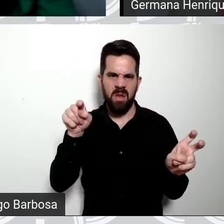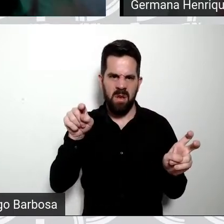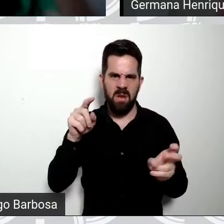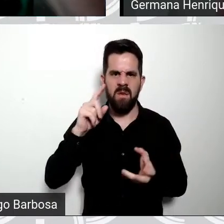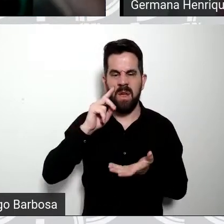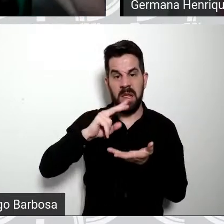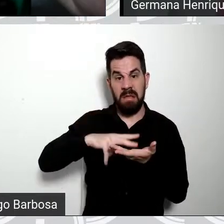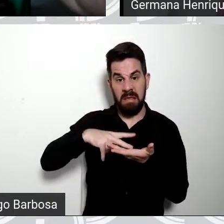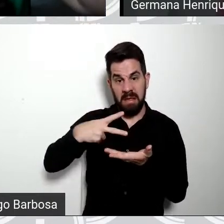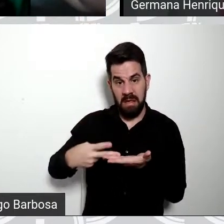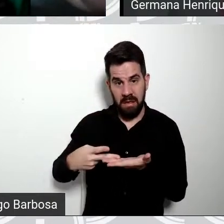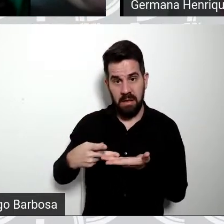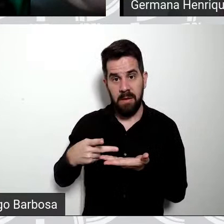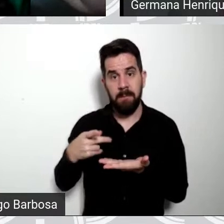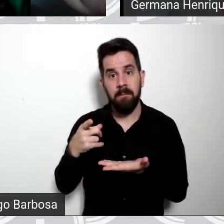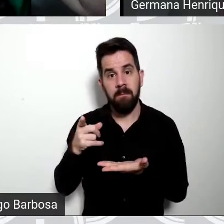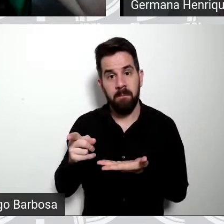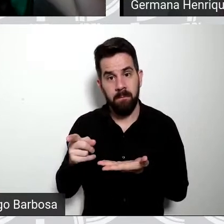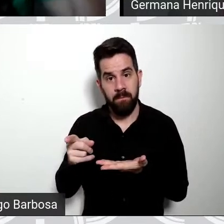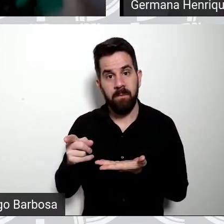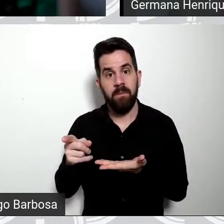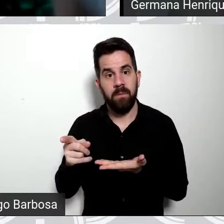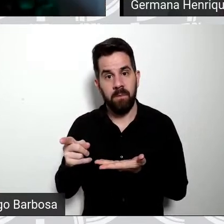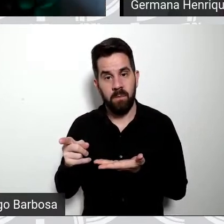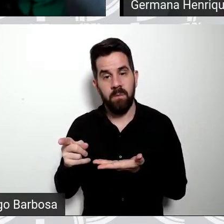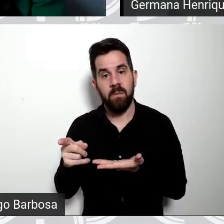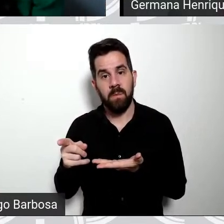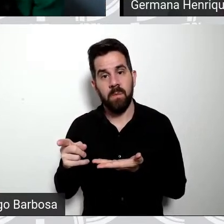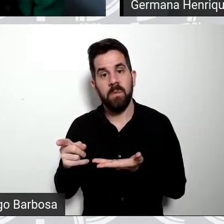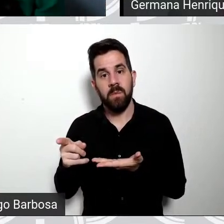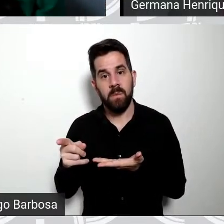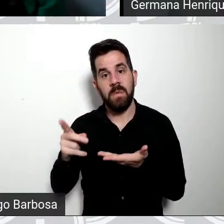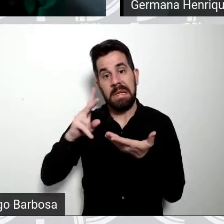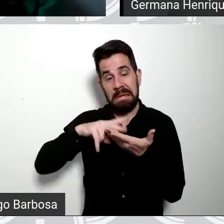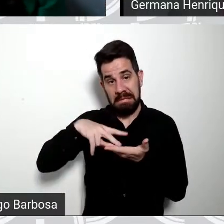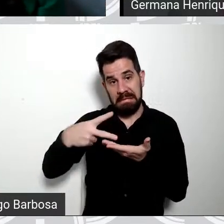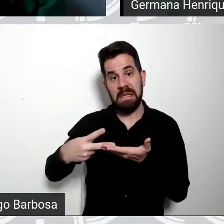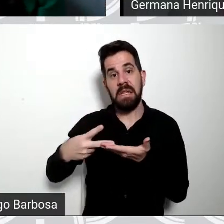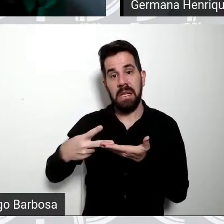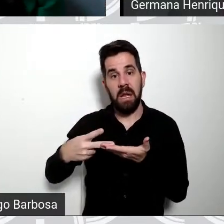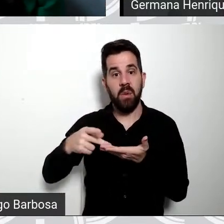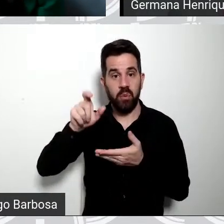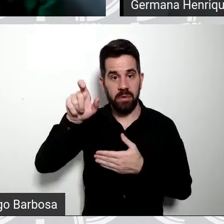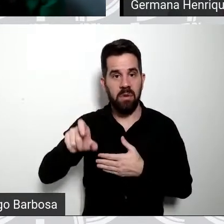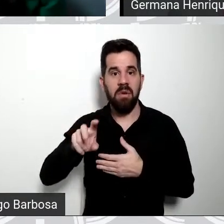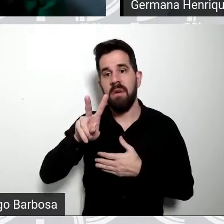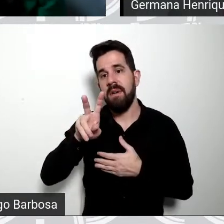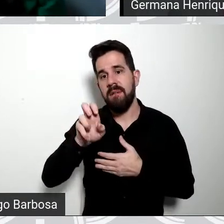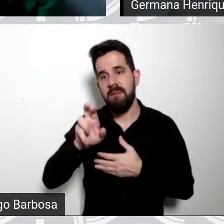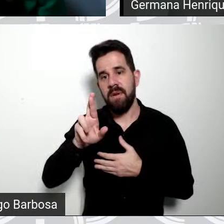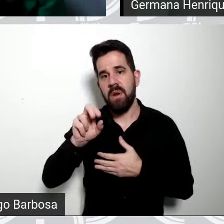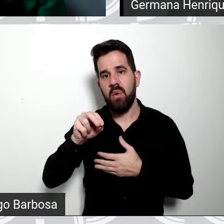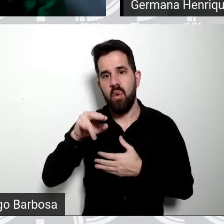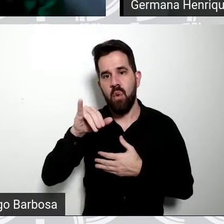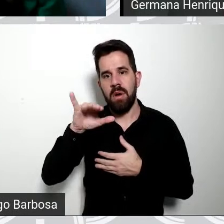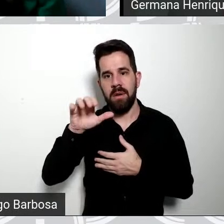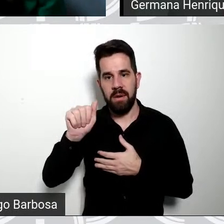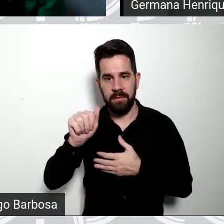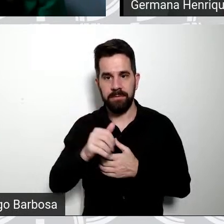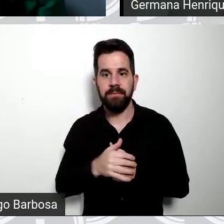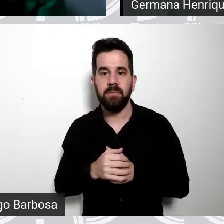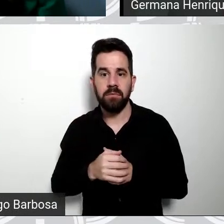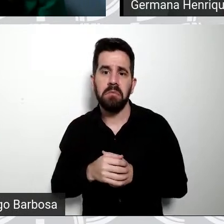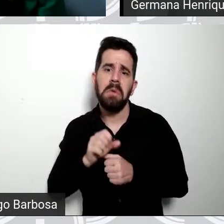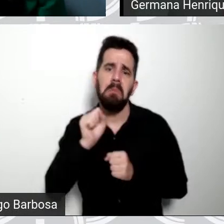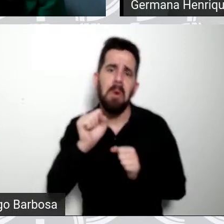na tradução da Verônica. Né? Pode-se imaginar textos que sejam ao mesmo